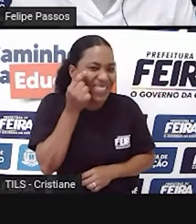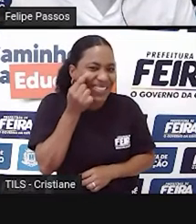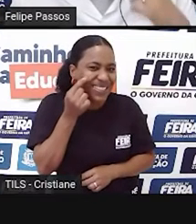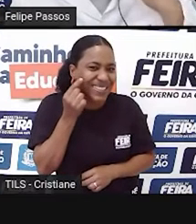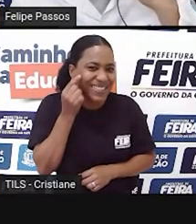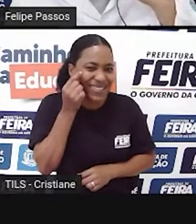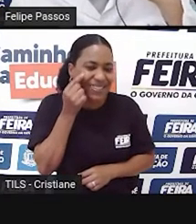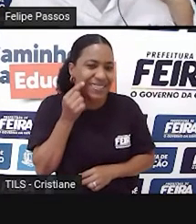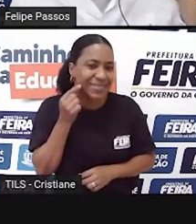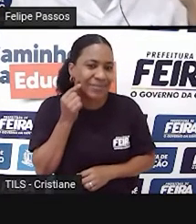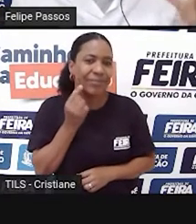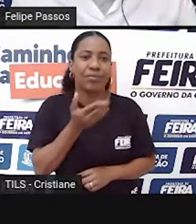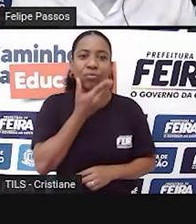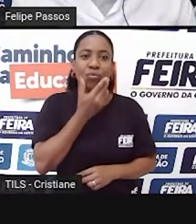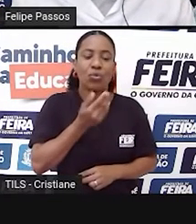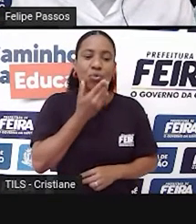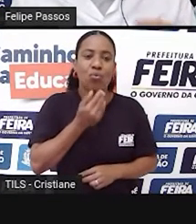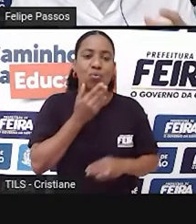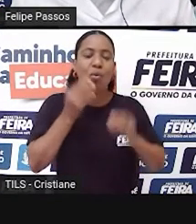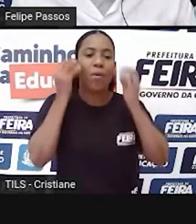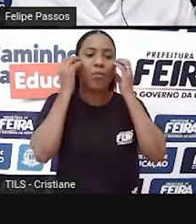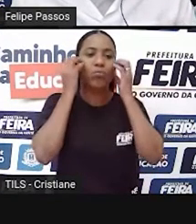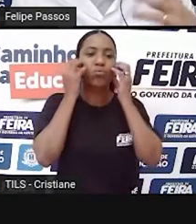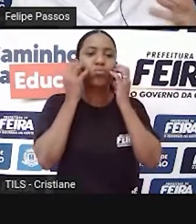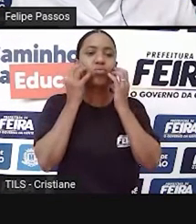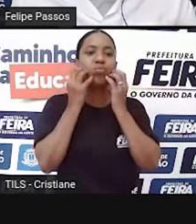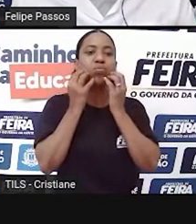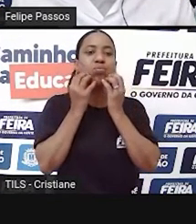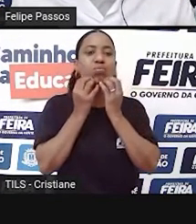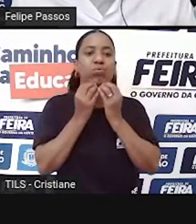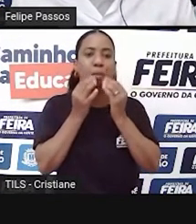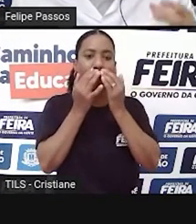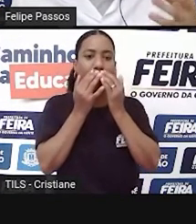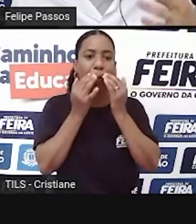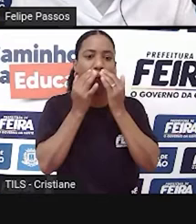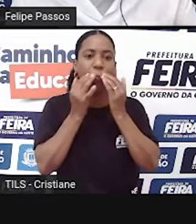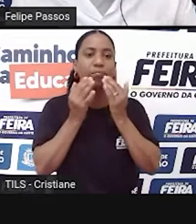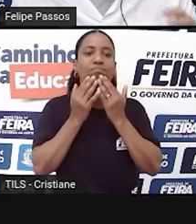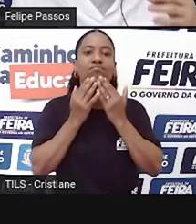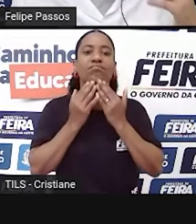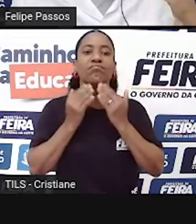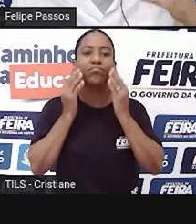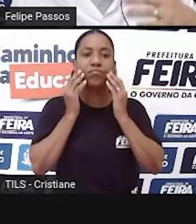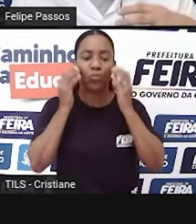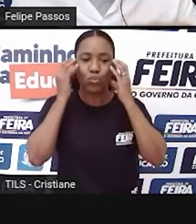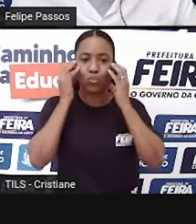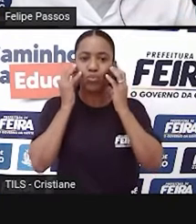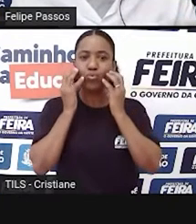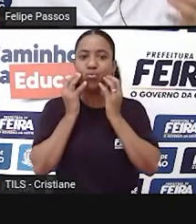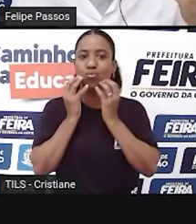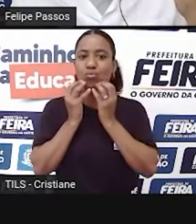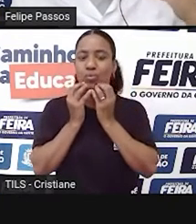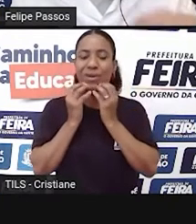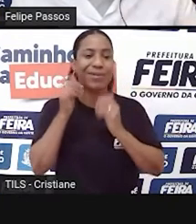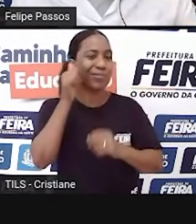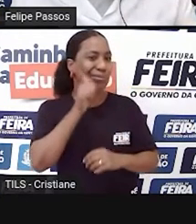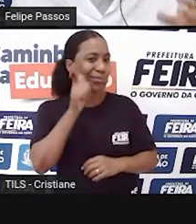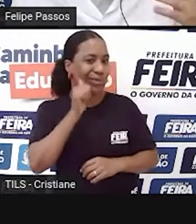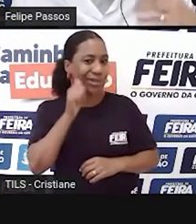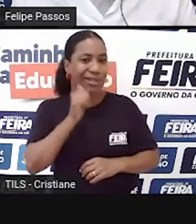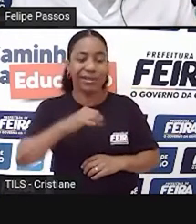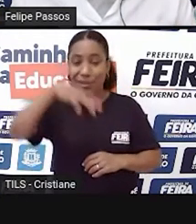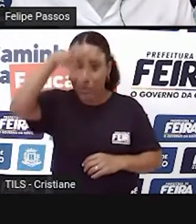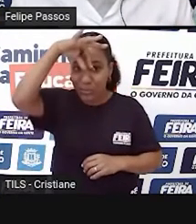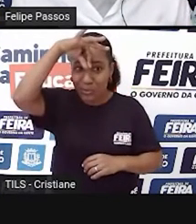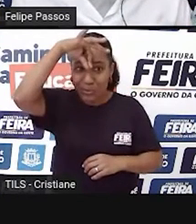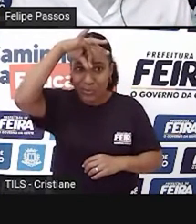no caso dos homens, a crescer pelos corporais, pelos na face, pelo na face. No caso das mulheres, pelos